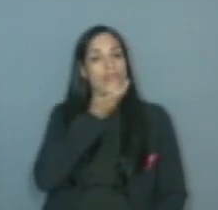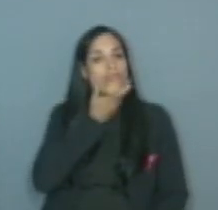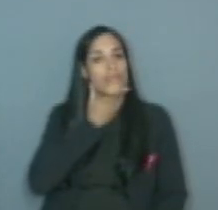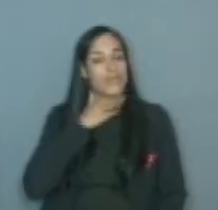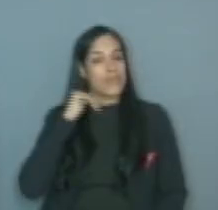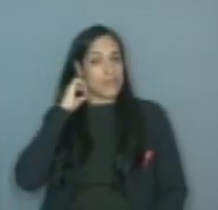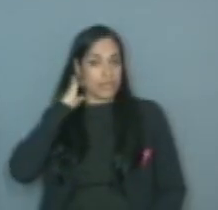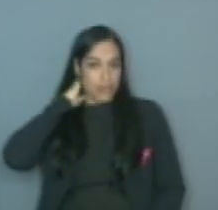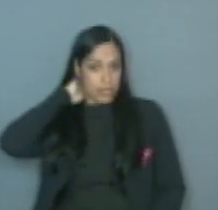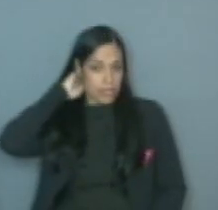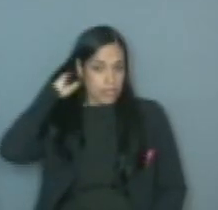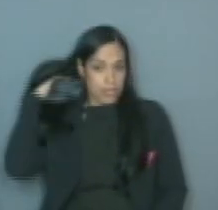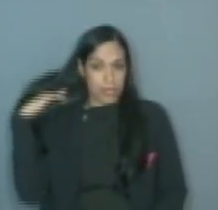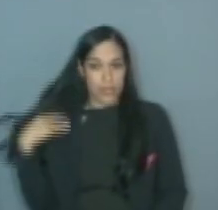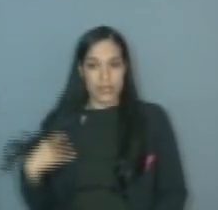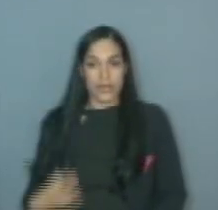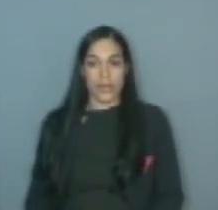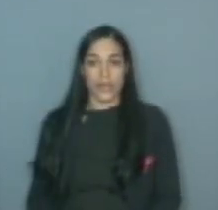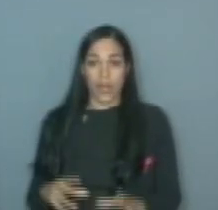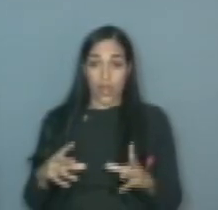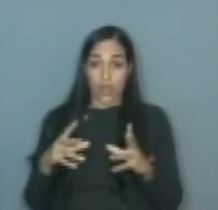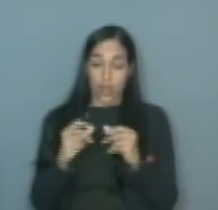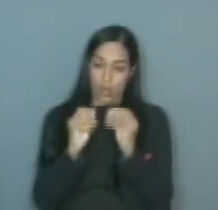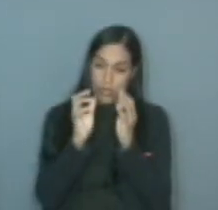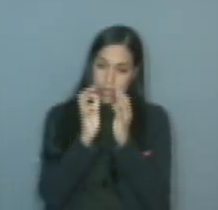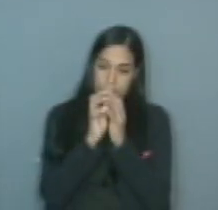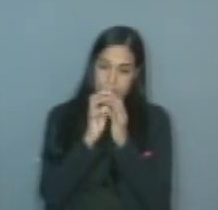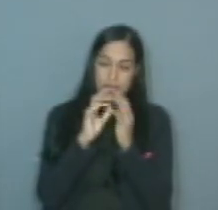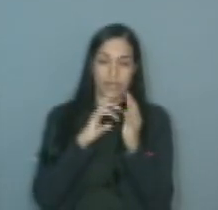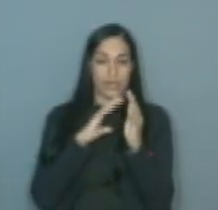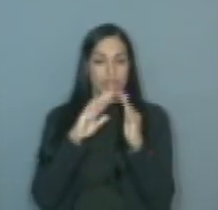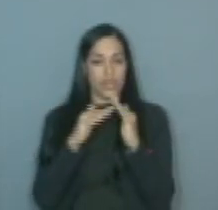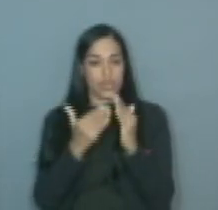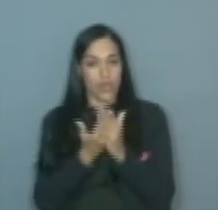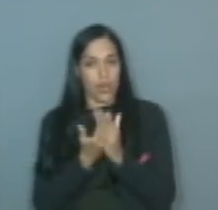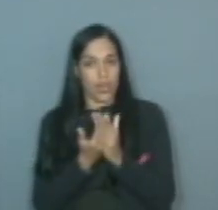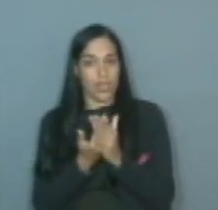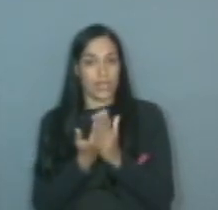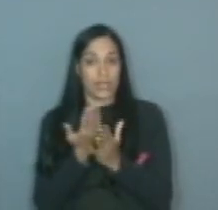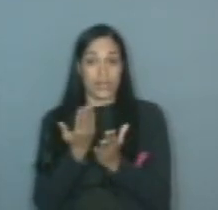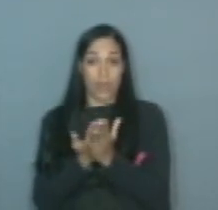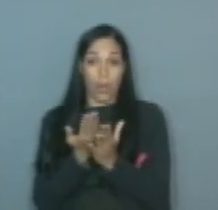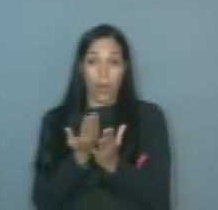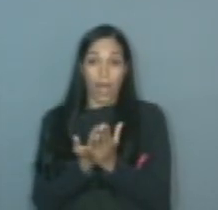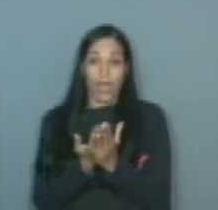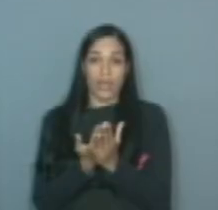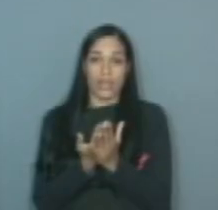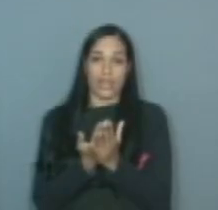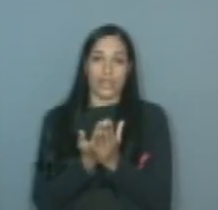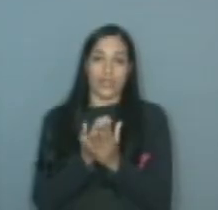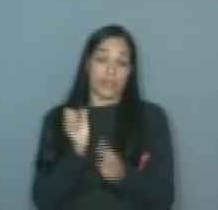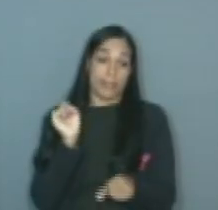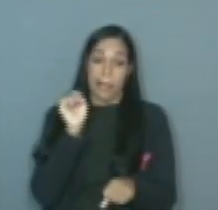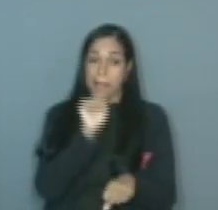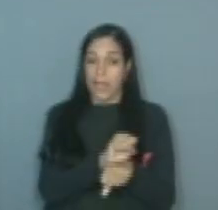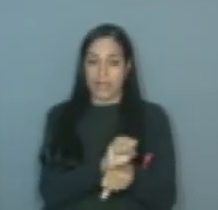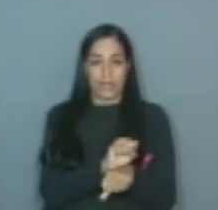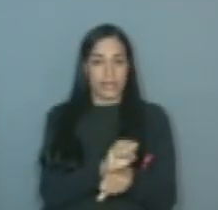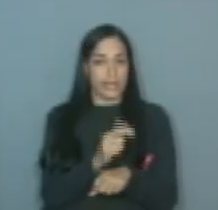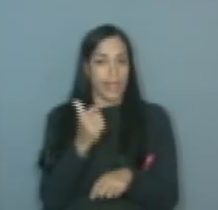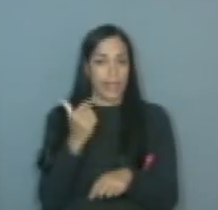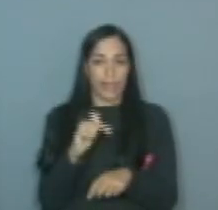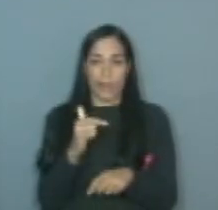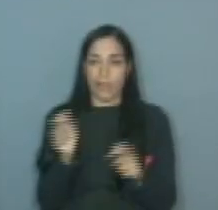Em todo o Recife, você tem escolas que estão com aulas parciais ou paralisadas, porque não tem condição,